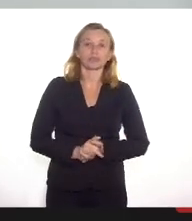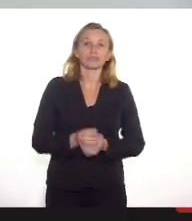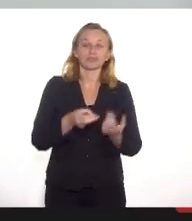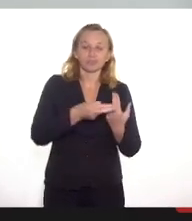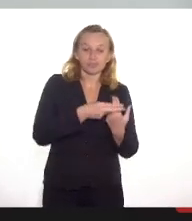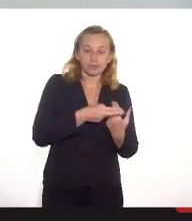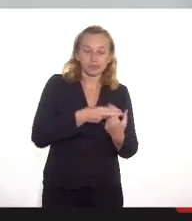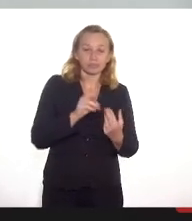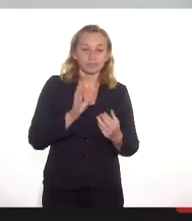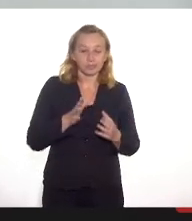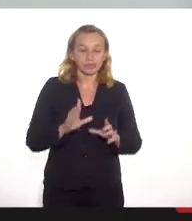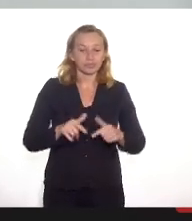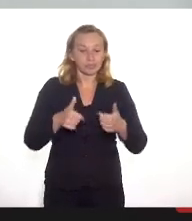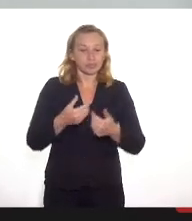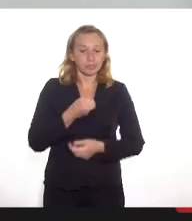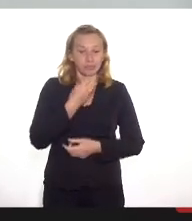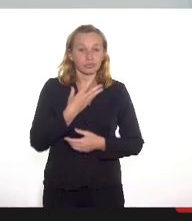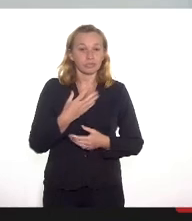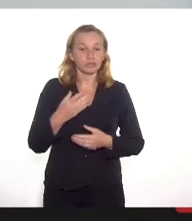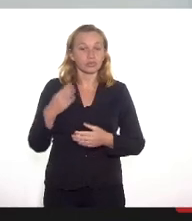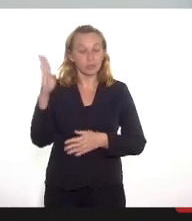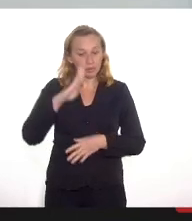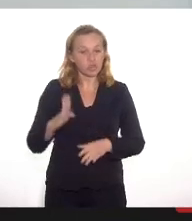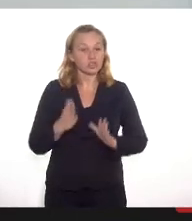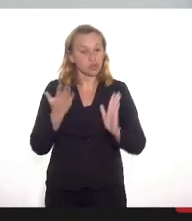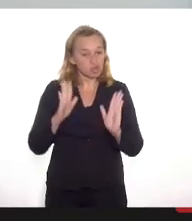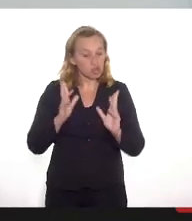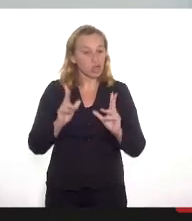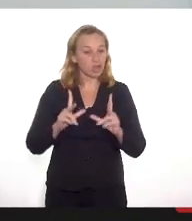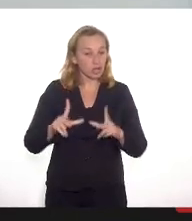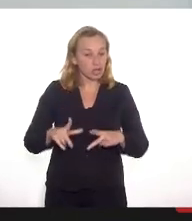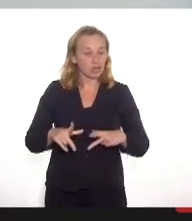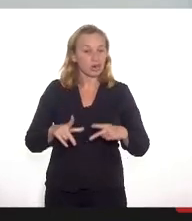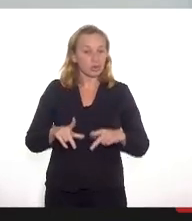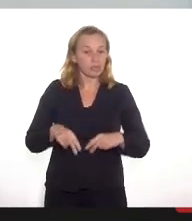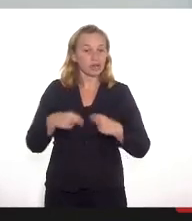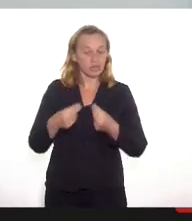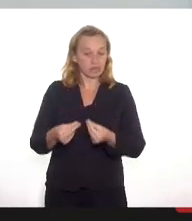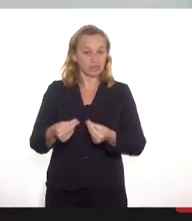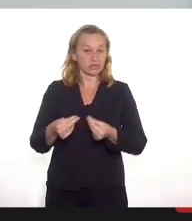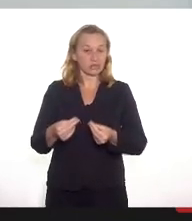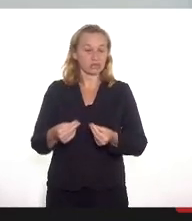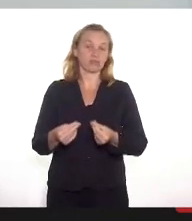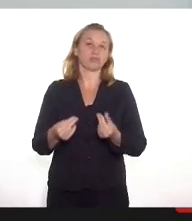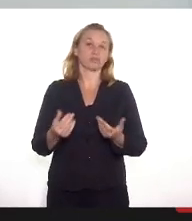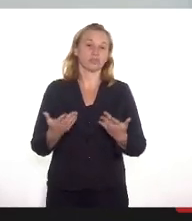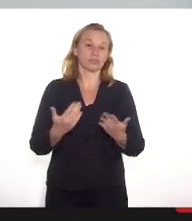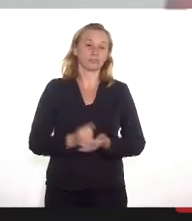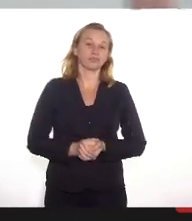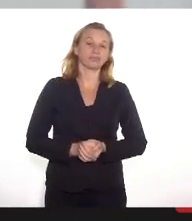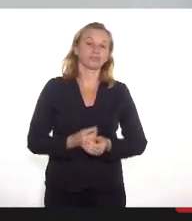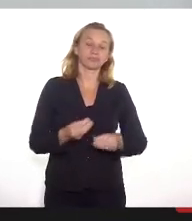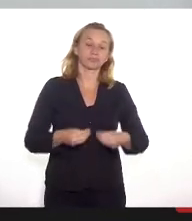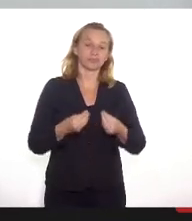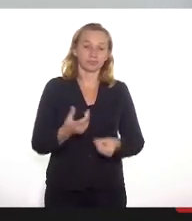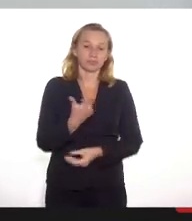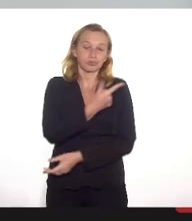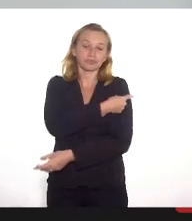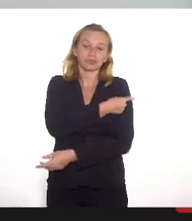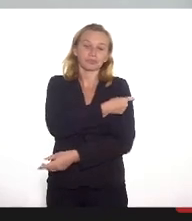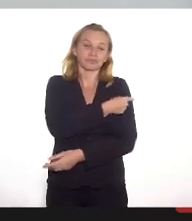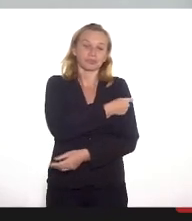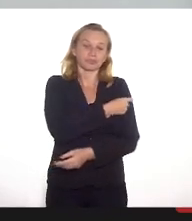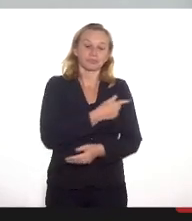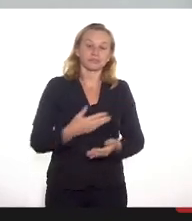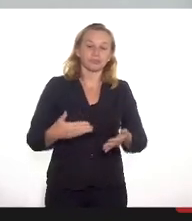já fez isso muito bem o Brasil já foi premiado por isso por esse programa nacional de imunizações que garante vacina de